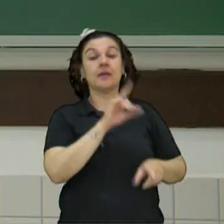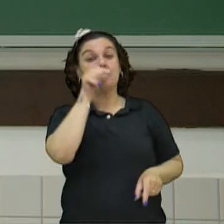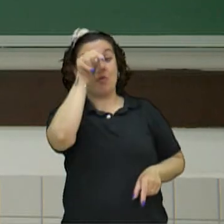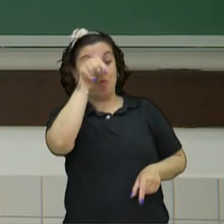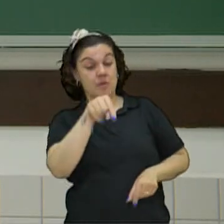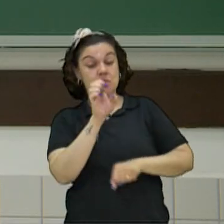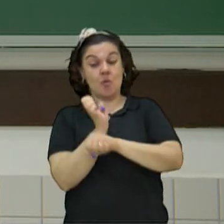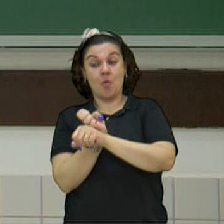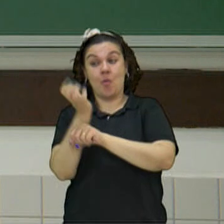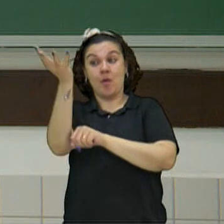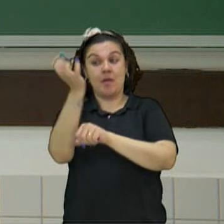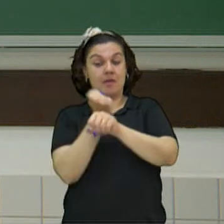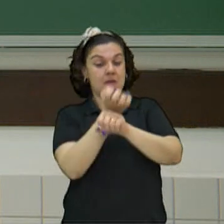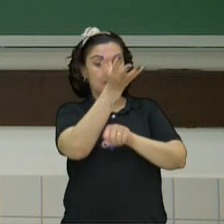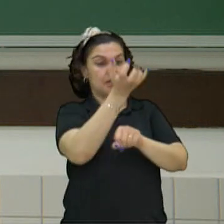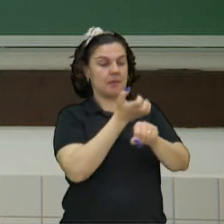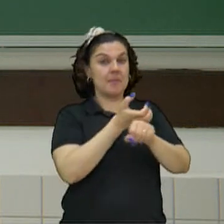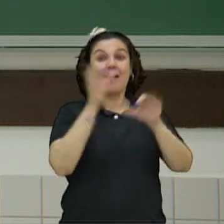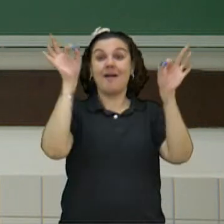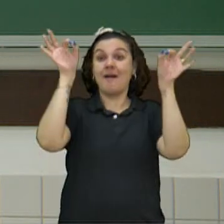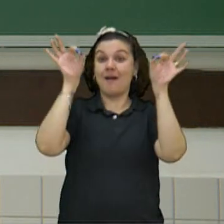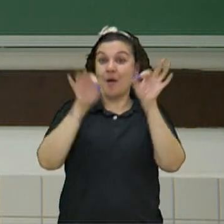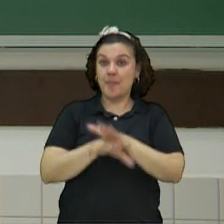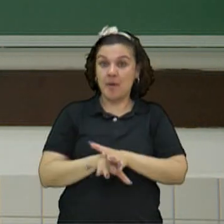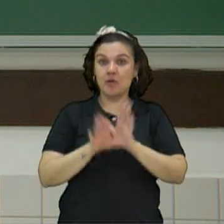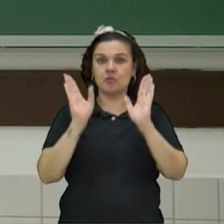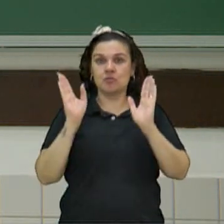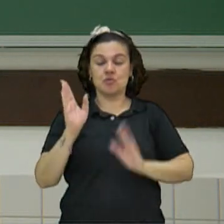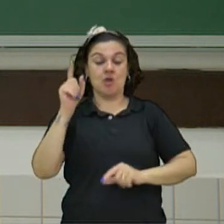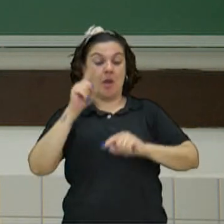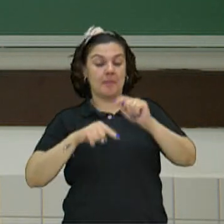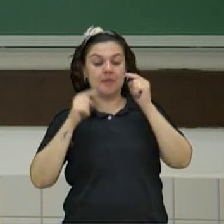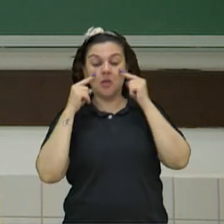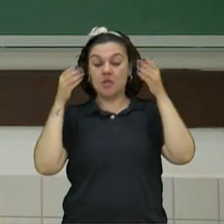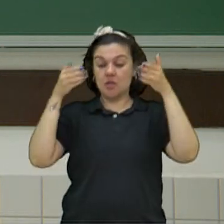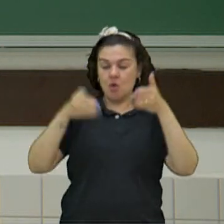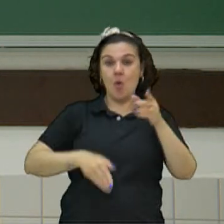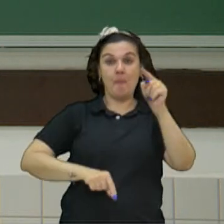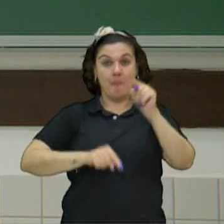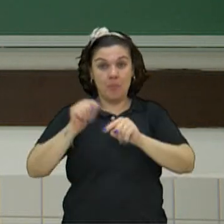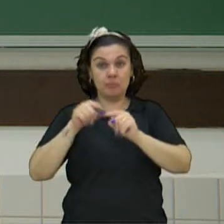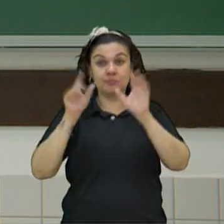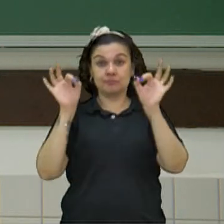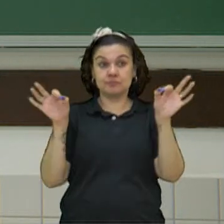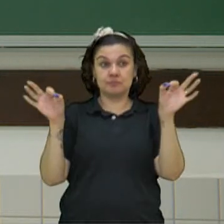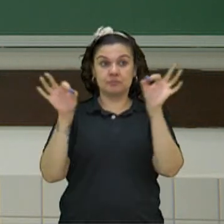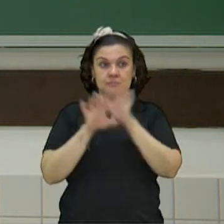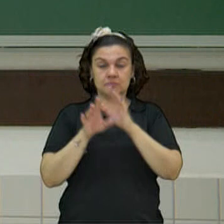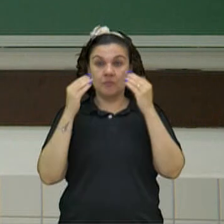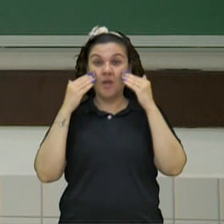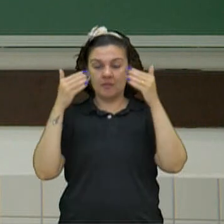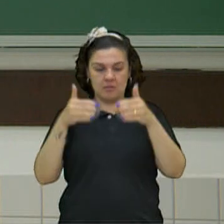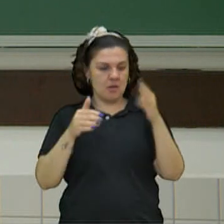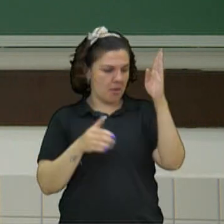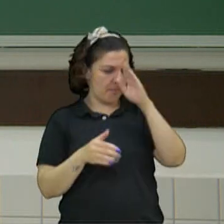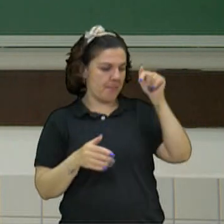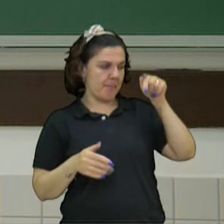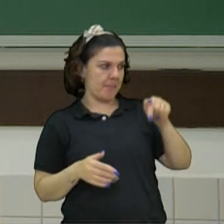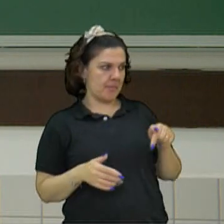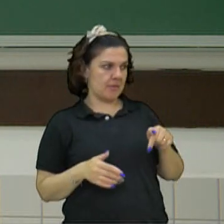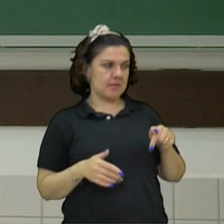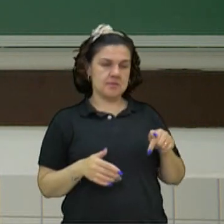Exportação de produtos acabados. Eu vou insistir nessa fala. No Brasil nós não